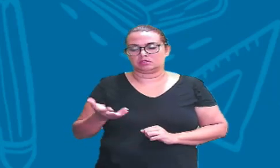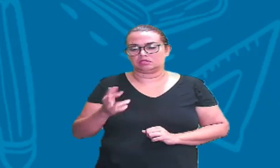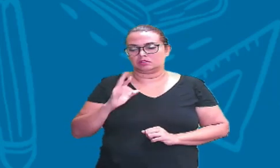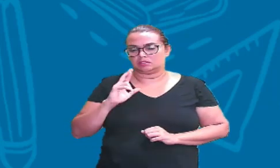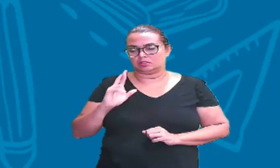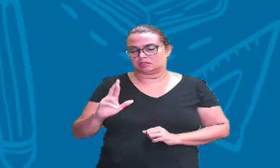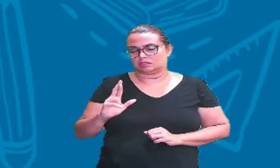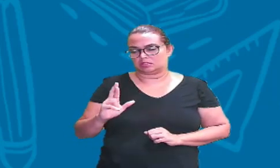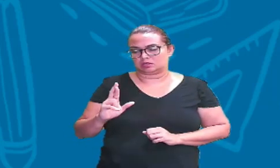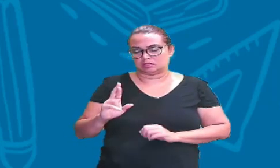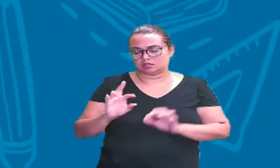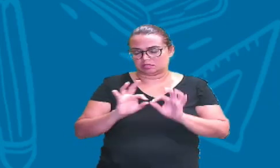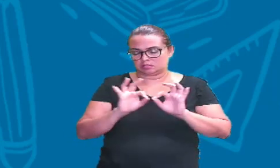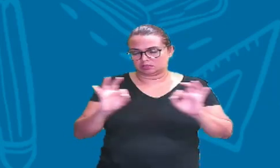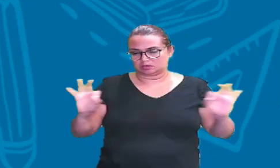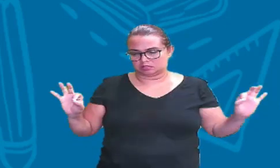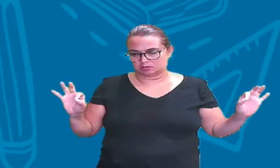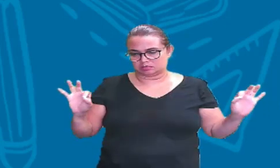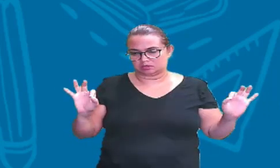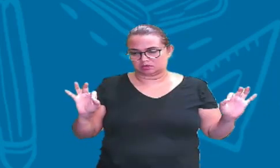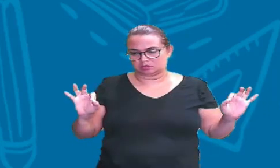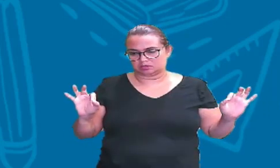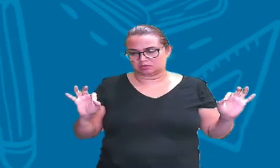R. Na retinha R,